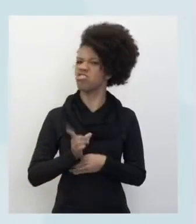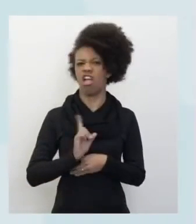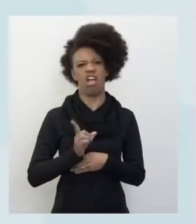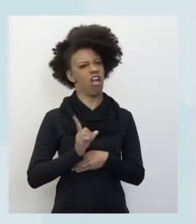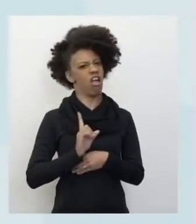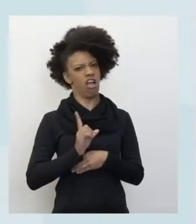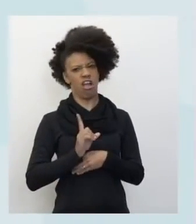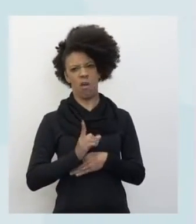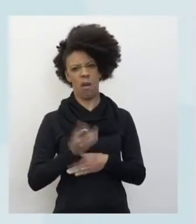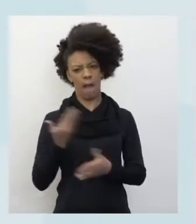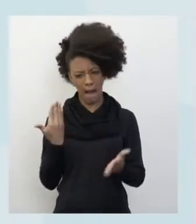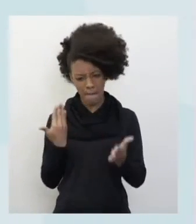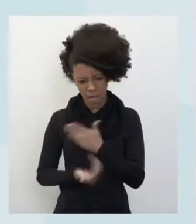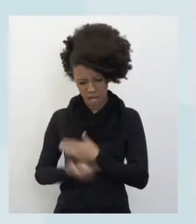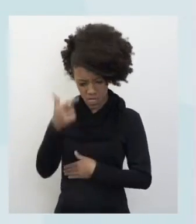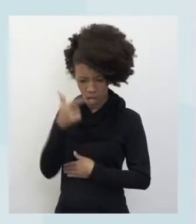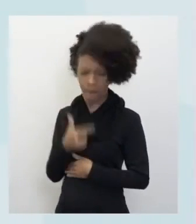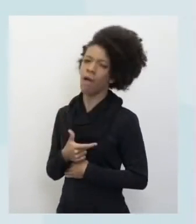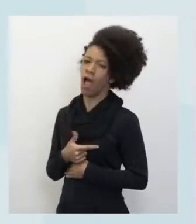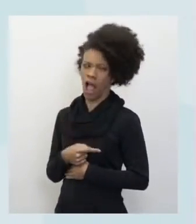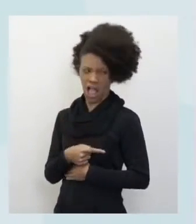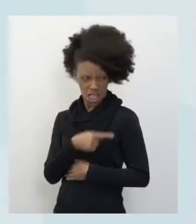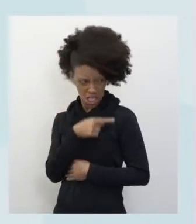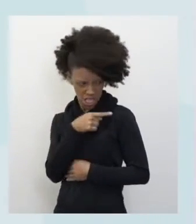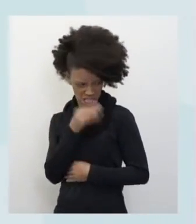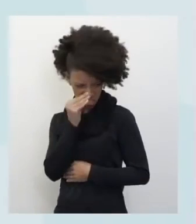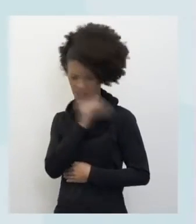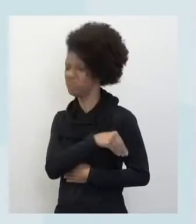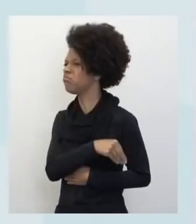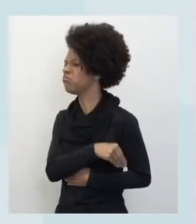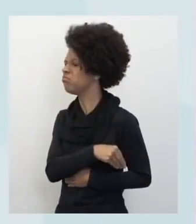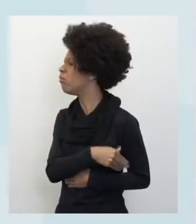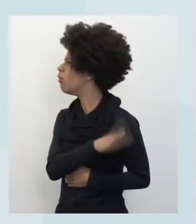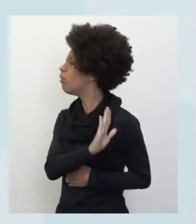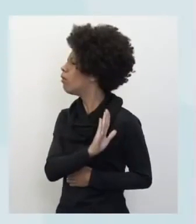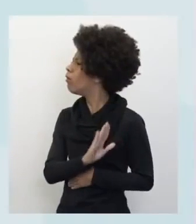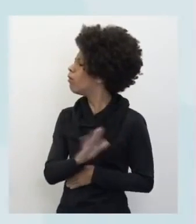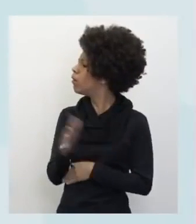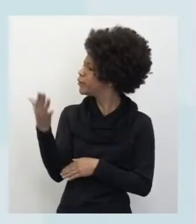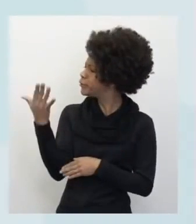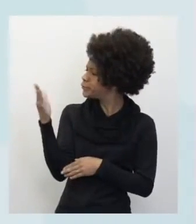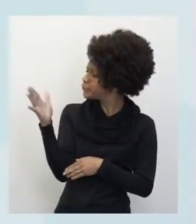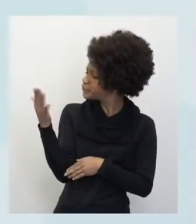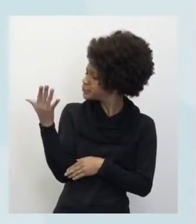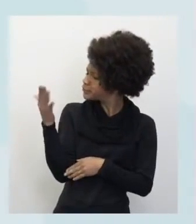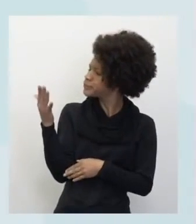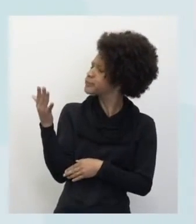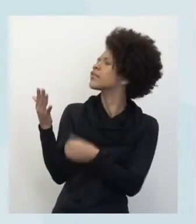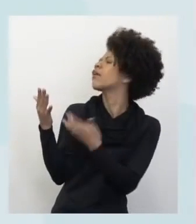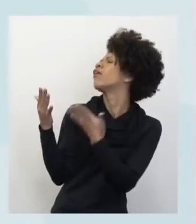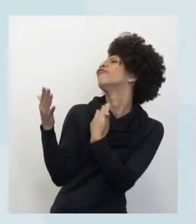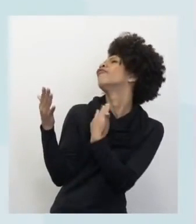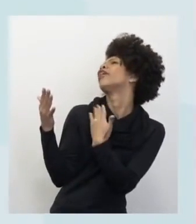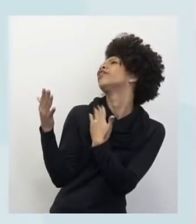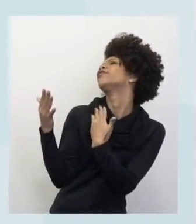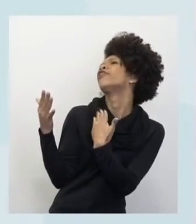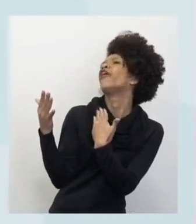ousadia, perder minha classe com esses... deixa pra lá, vai. Vem,